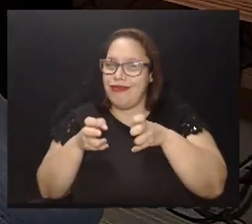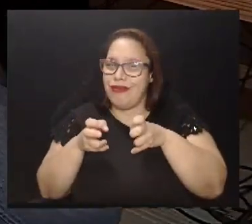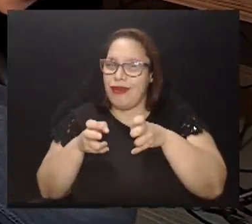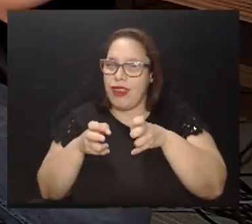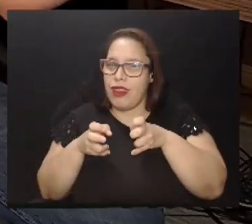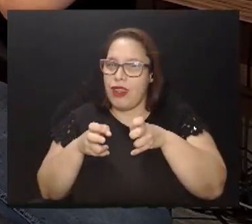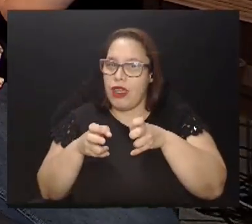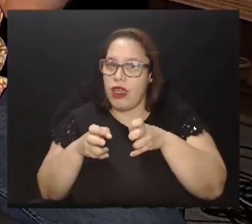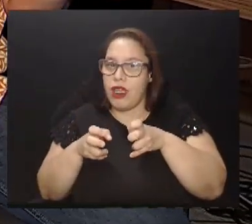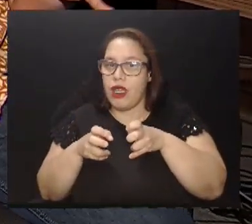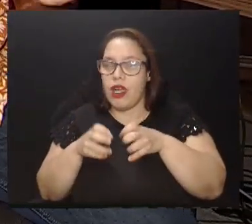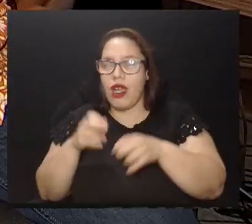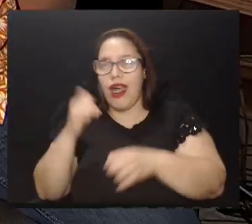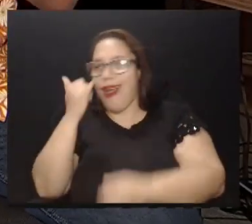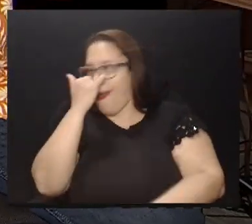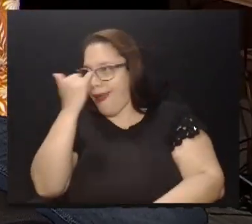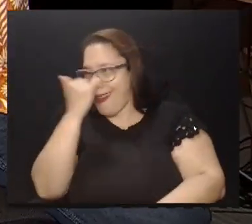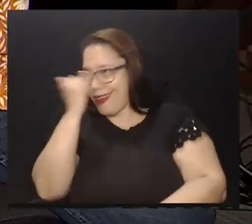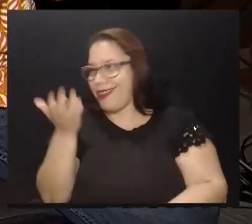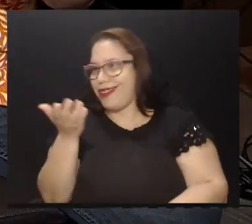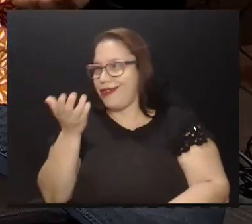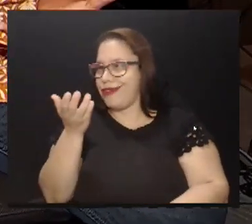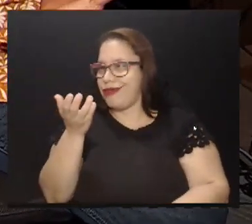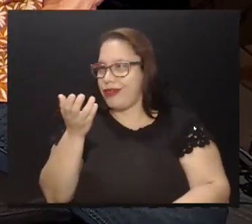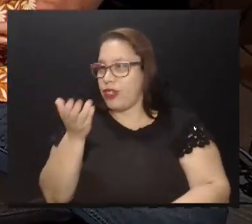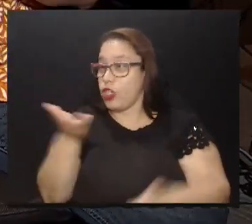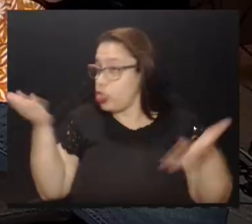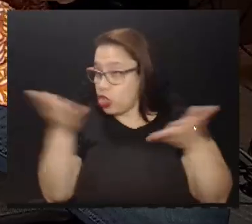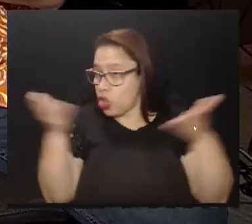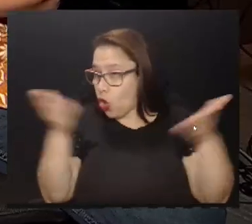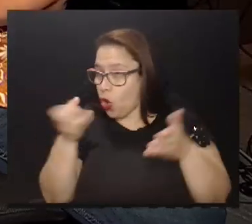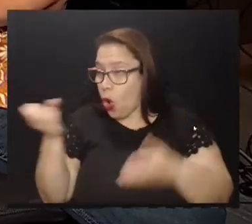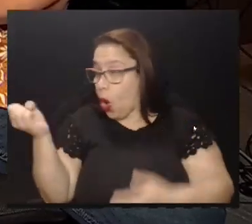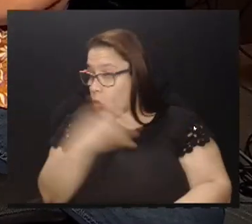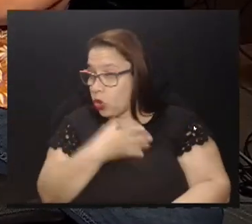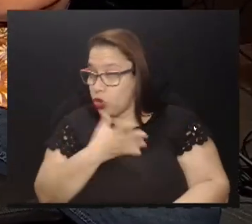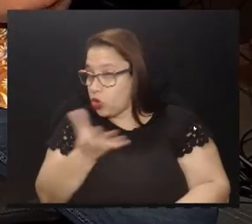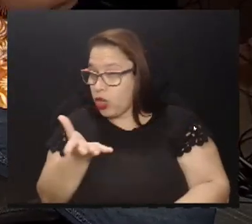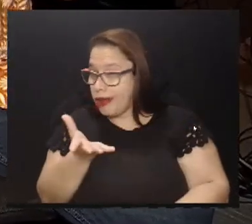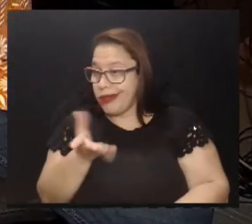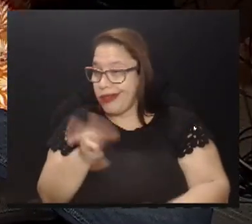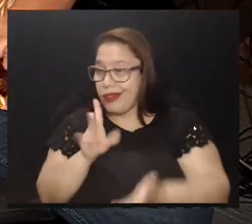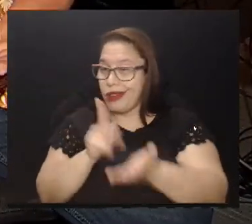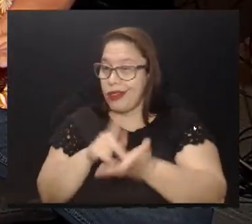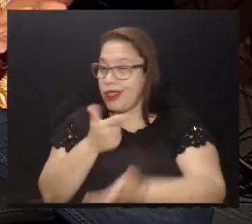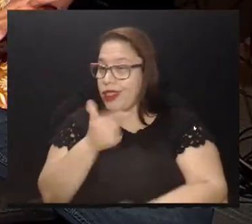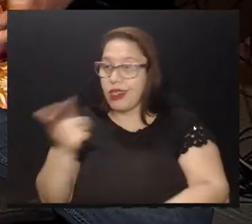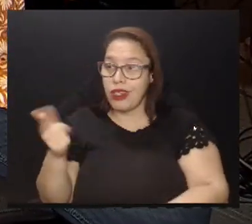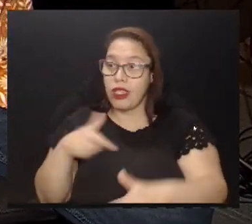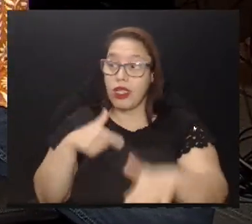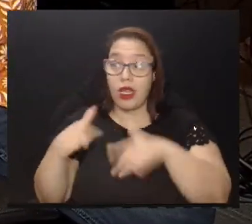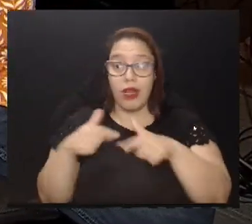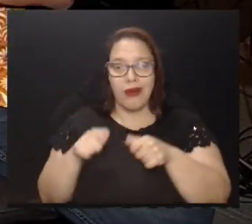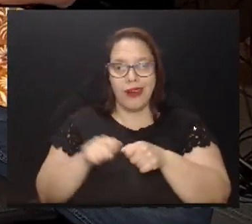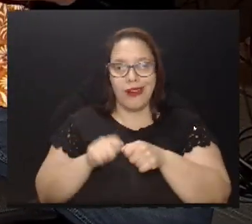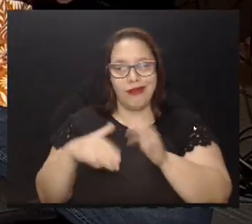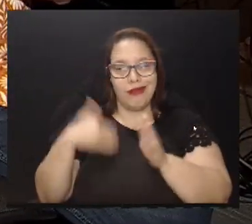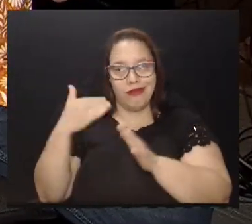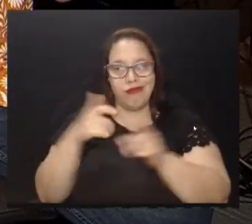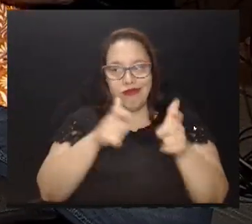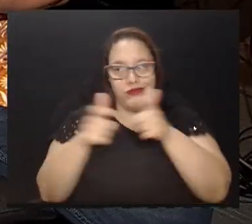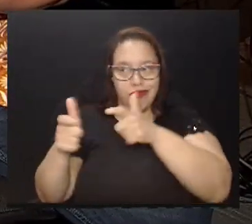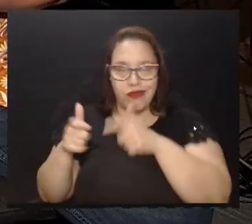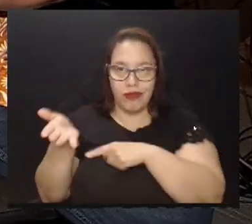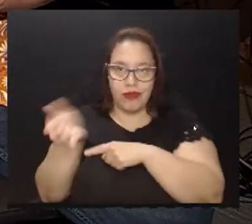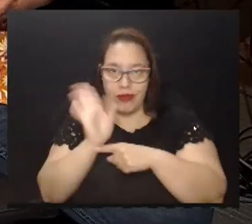porque o filme é dos tempos contemporâneos ou tá acontecendo em cenários reais, de que não existe trabalho em cima. Porque todo lugar que a gente vai filmar tem algum tipo de coisa, só